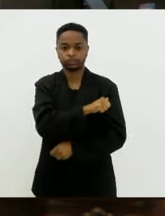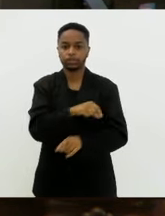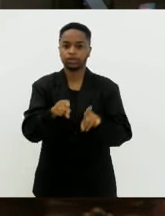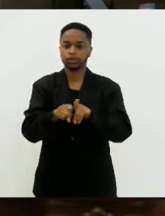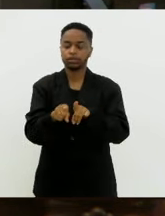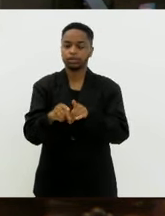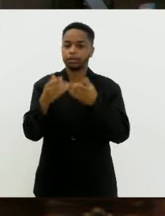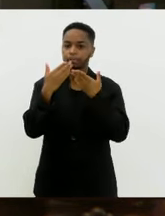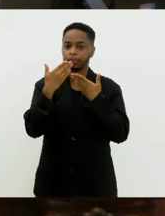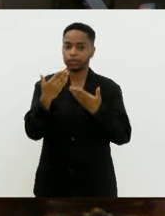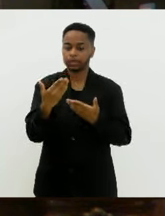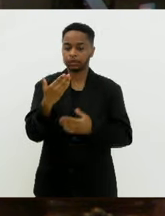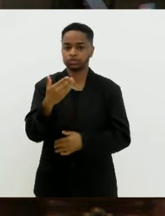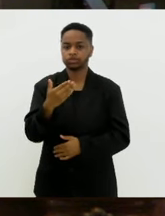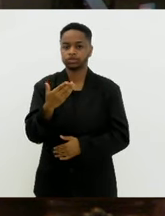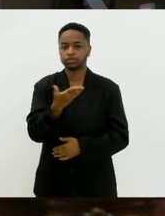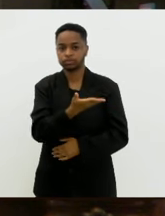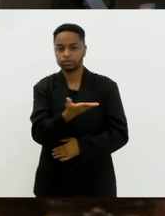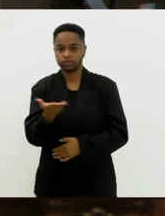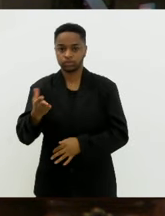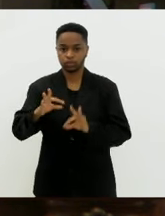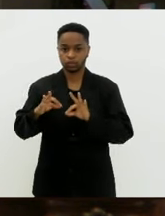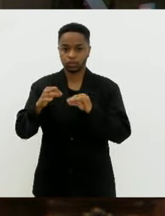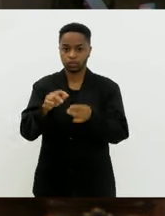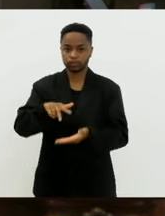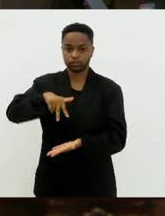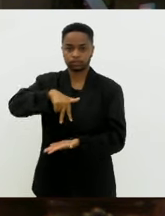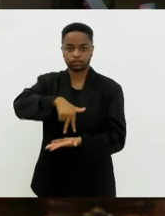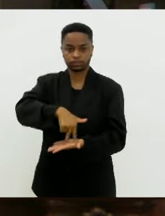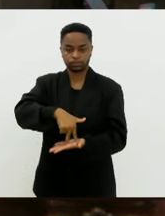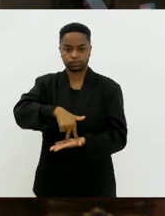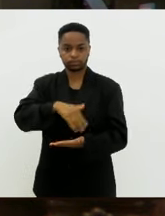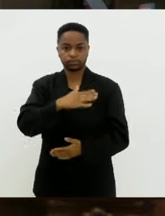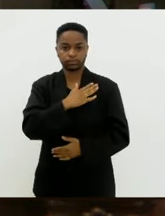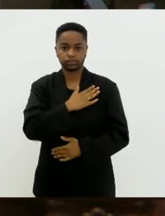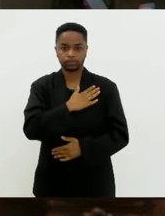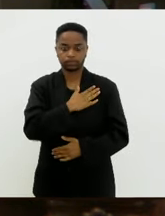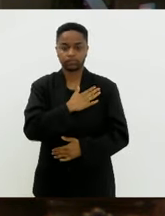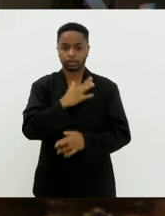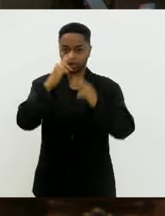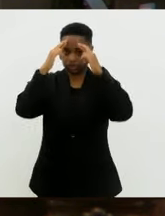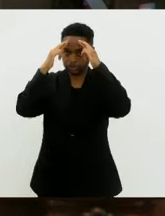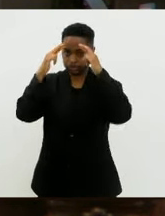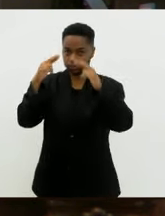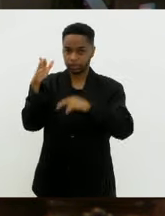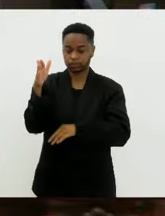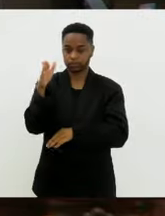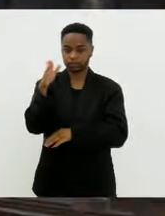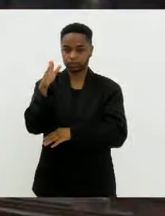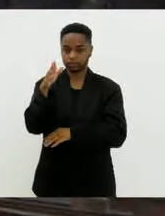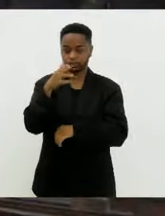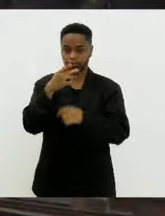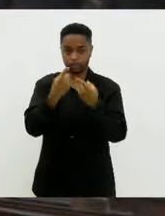solicito humildemente a todos que se coloquem em posição de respeito para a execução do hino nacional.